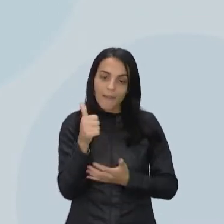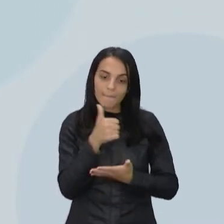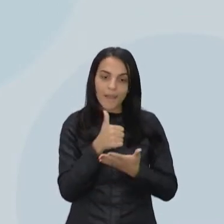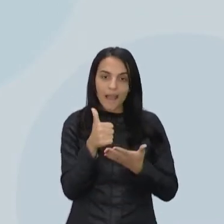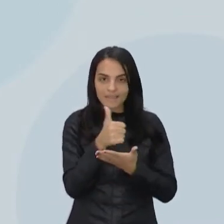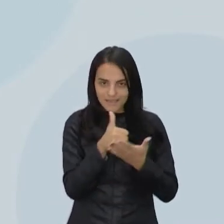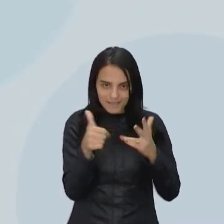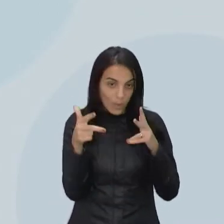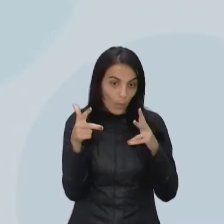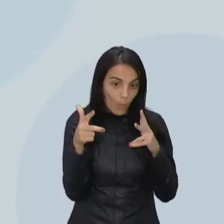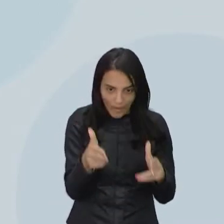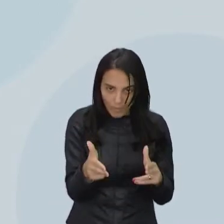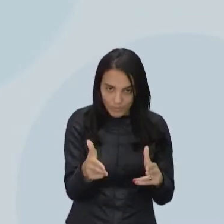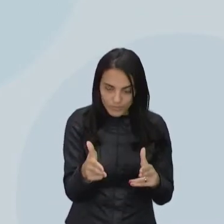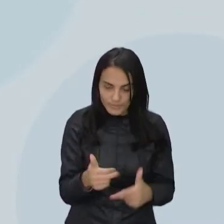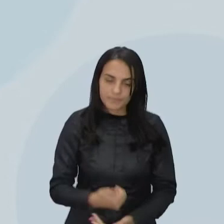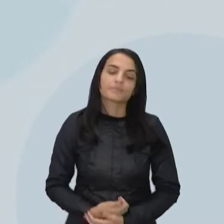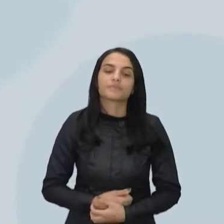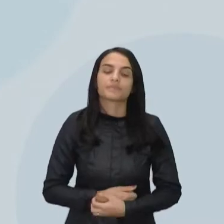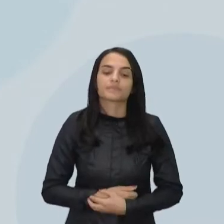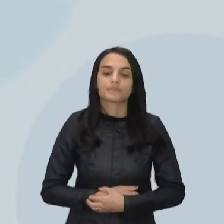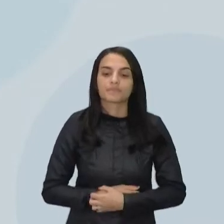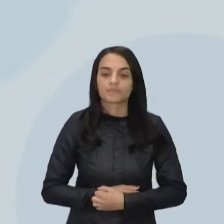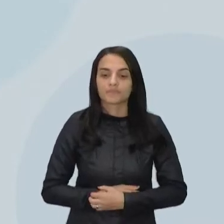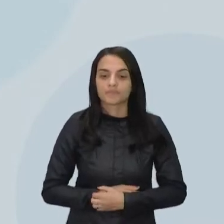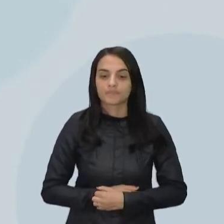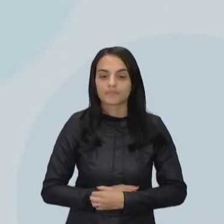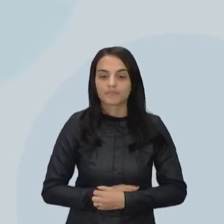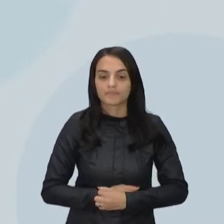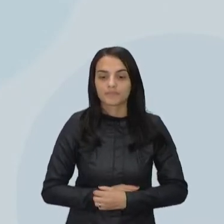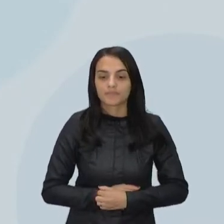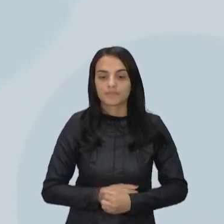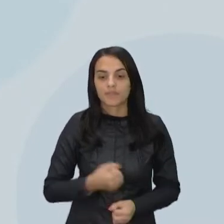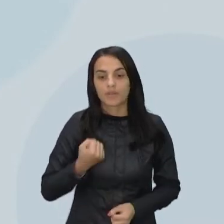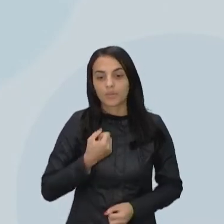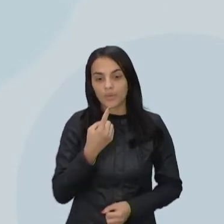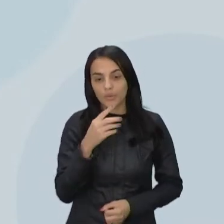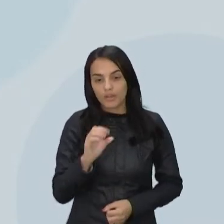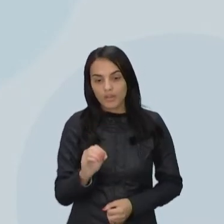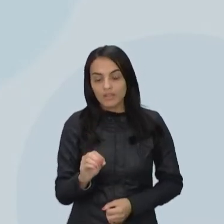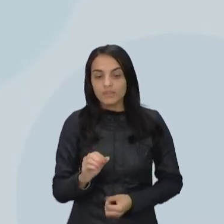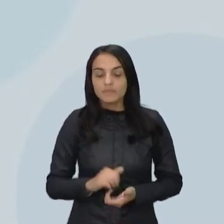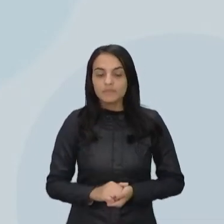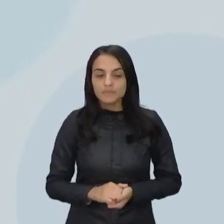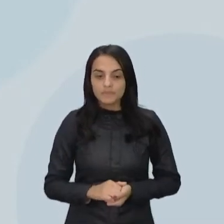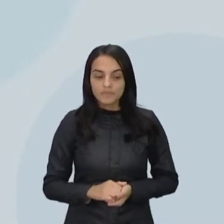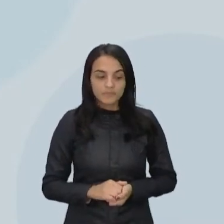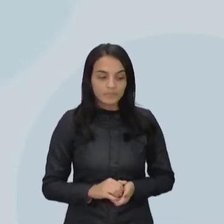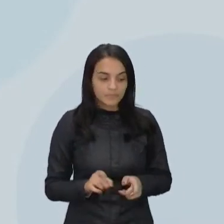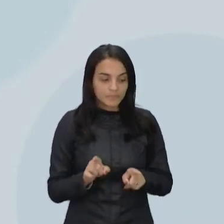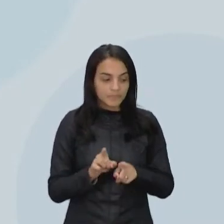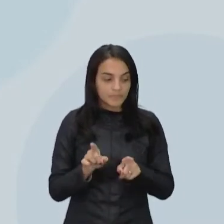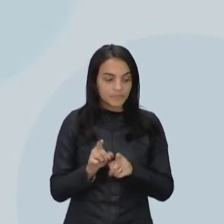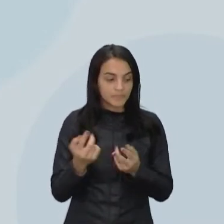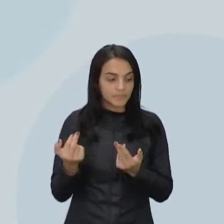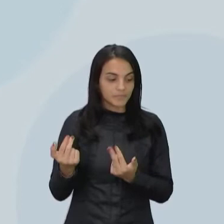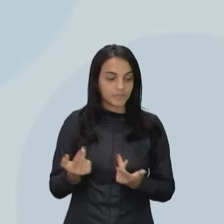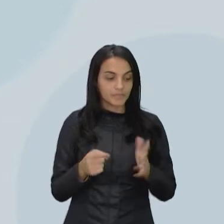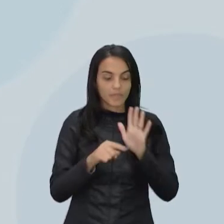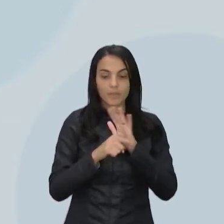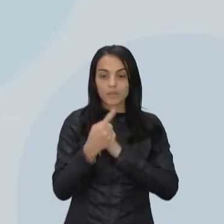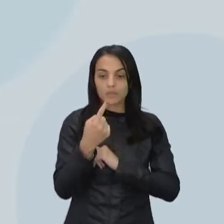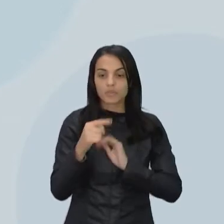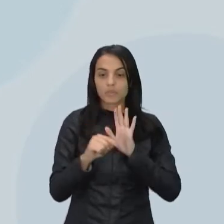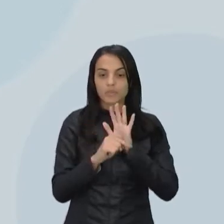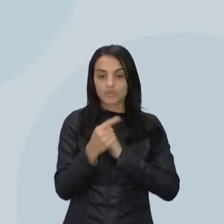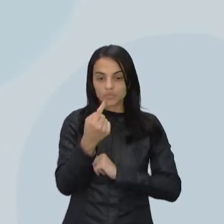base, né? Tem a potência de 10, e os expoentes estão ali, menos 1 e menos 1 é